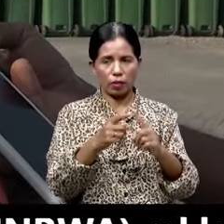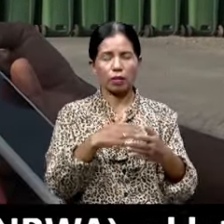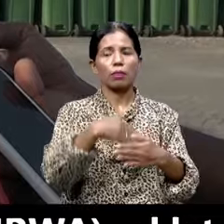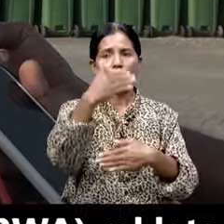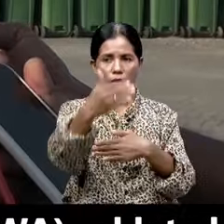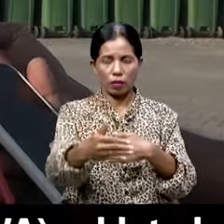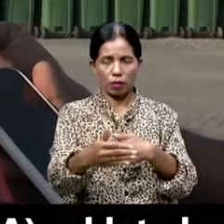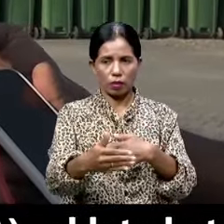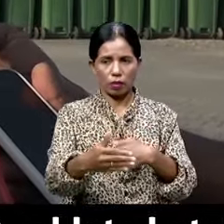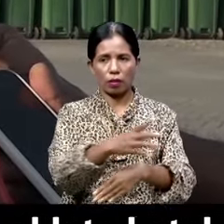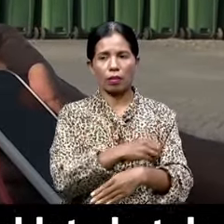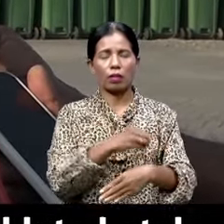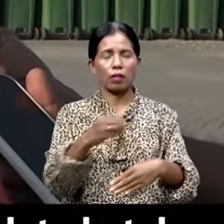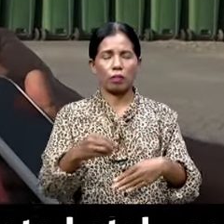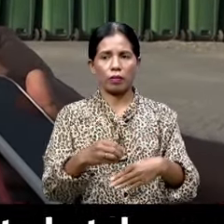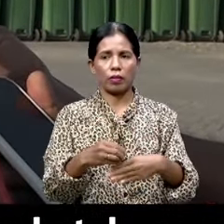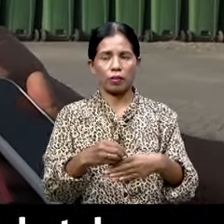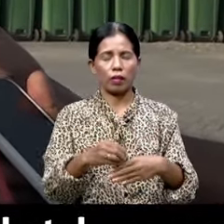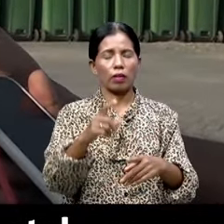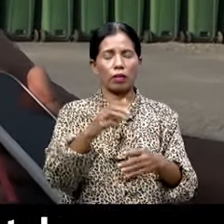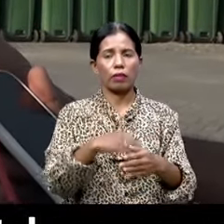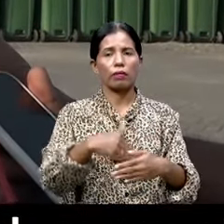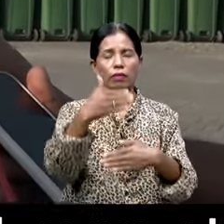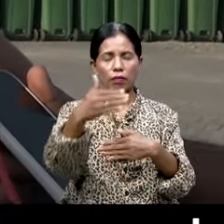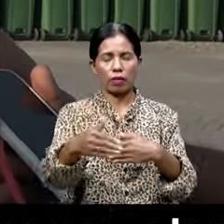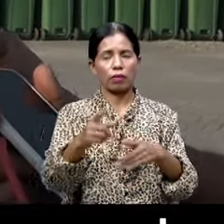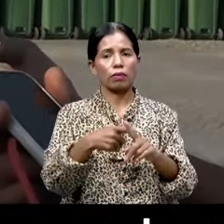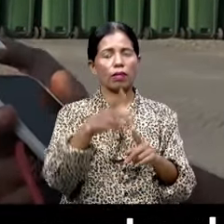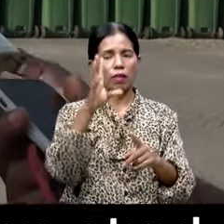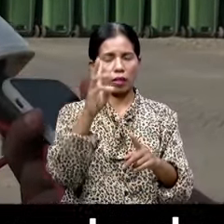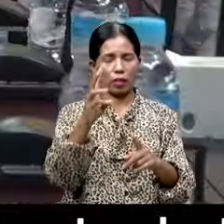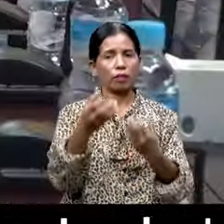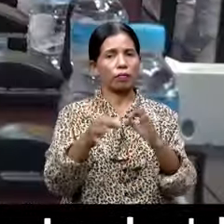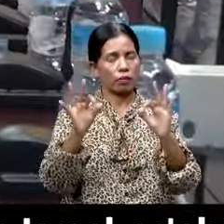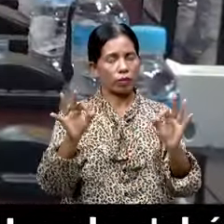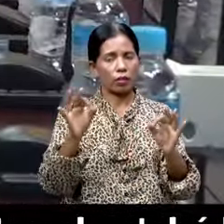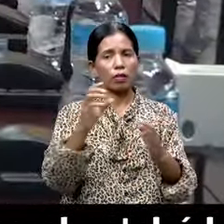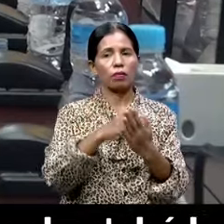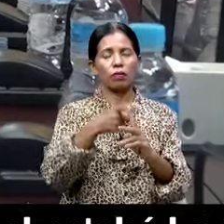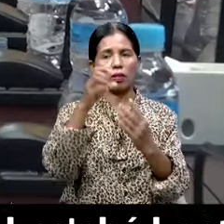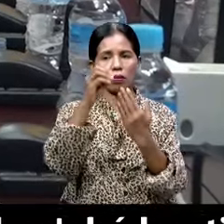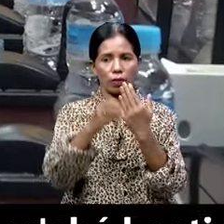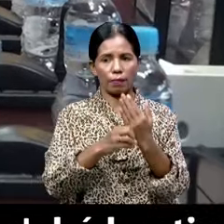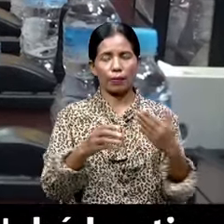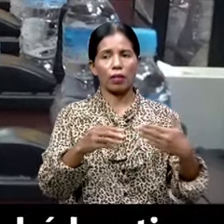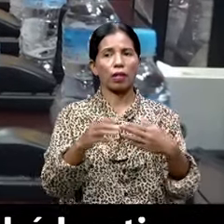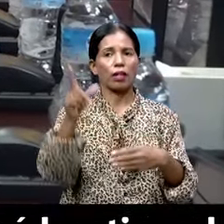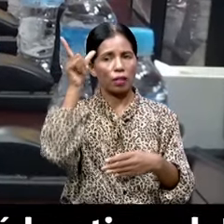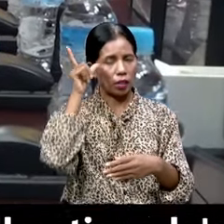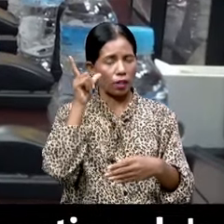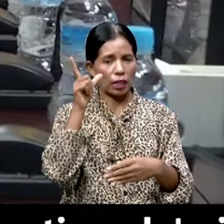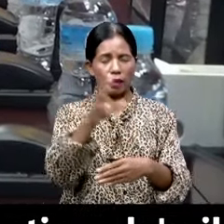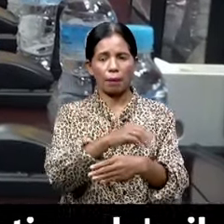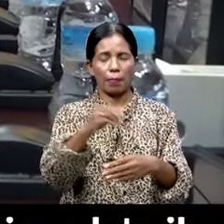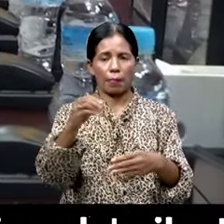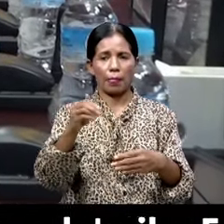depois, segundo fase, de 6 meses, né? Remata o futuro. Medidas que estabelece a resolução do governo, né? Onde reforça o